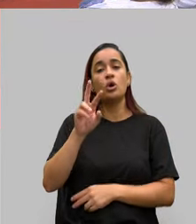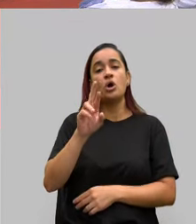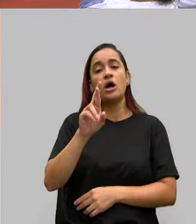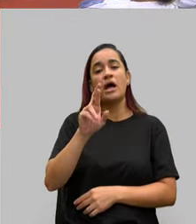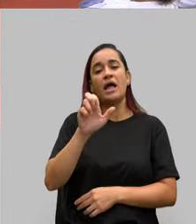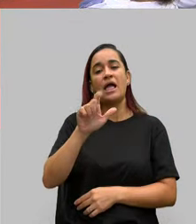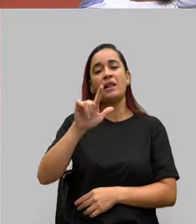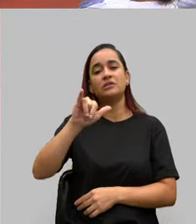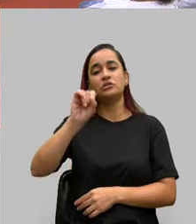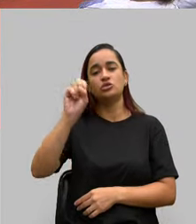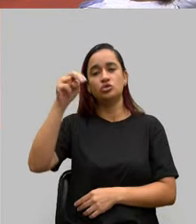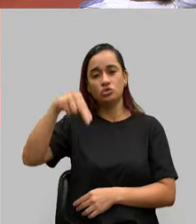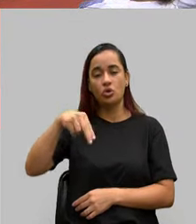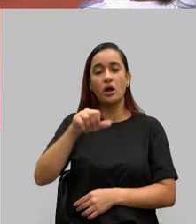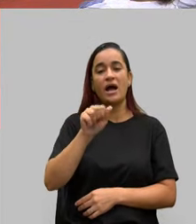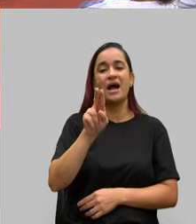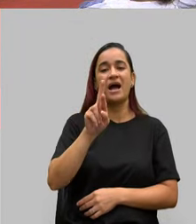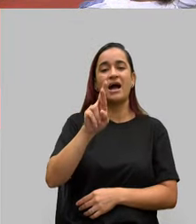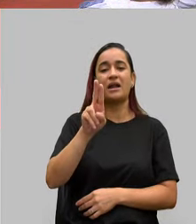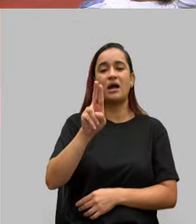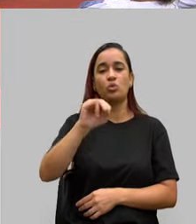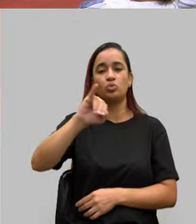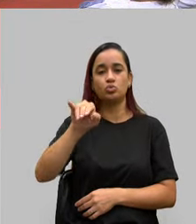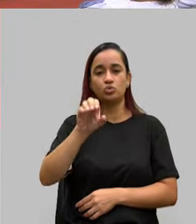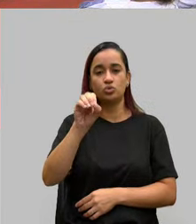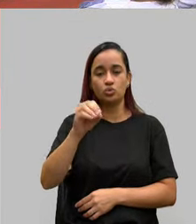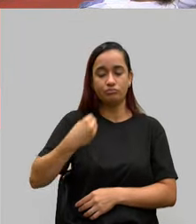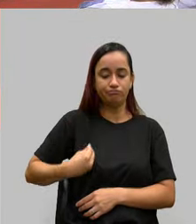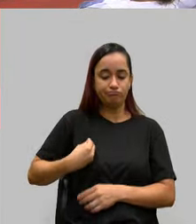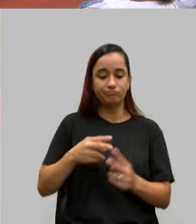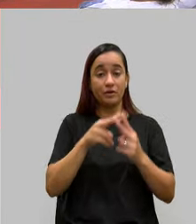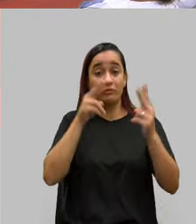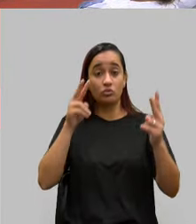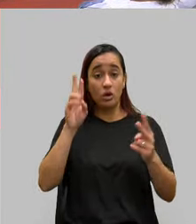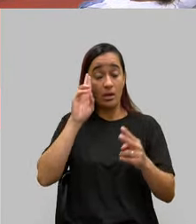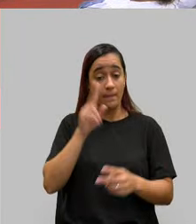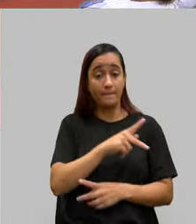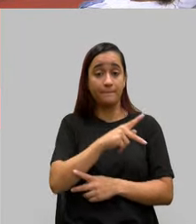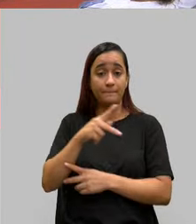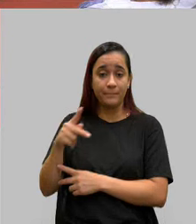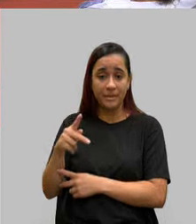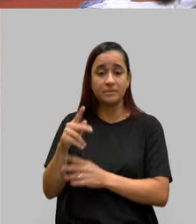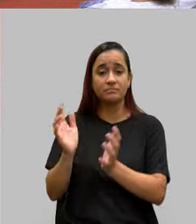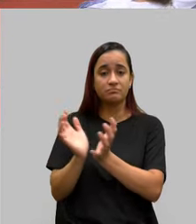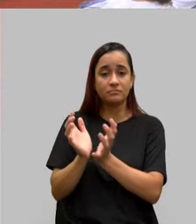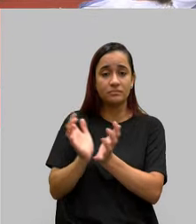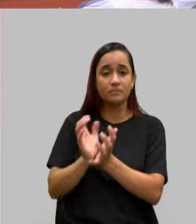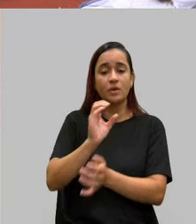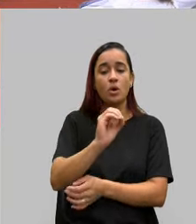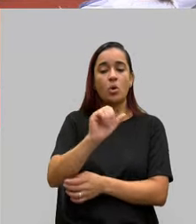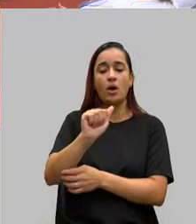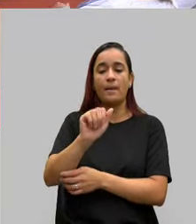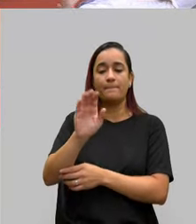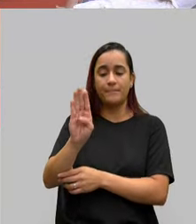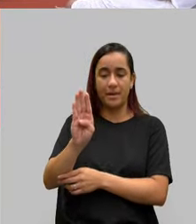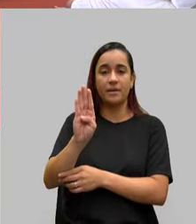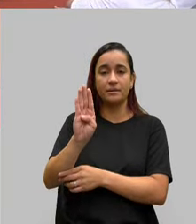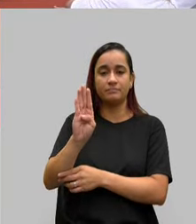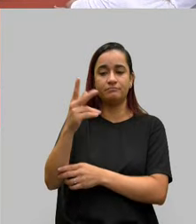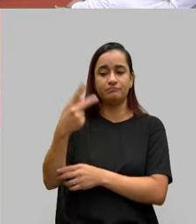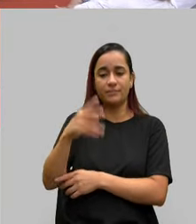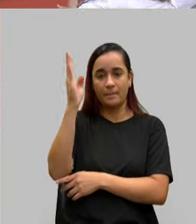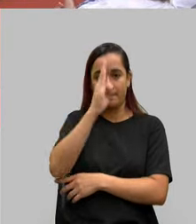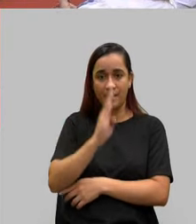da Comissão especial de Direito da cannabis medicinal da Ordem dos Advogados do do Brasil OAB